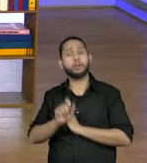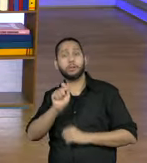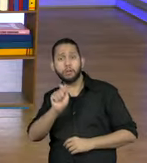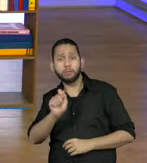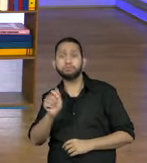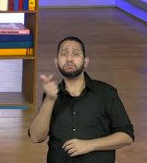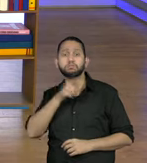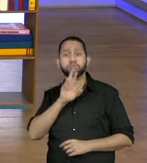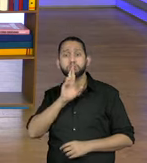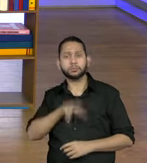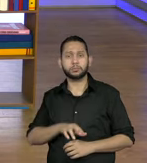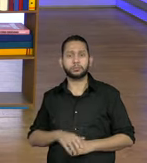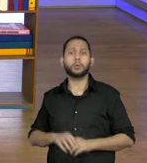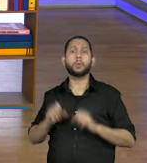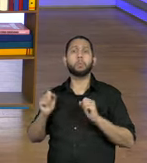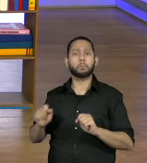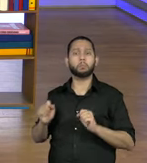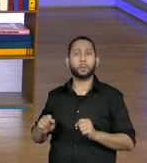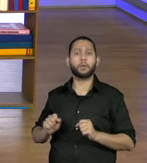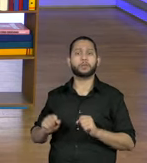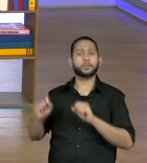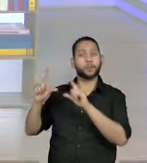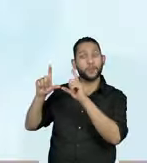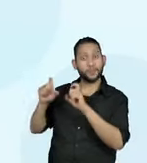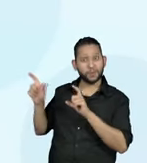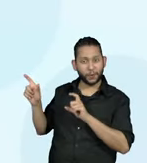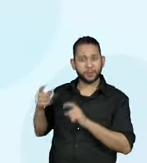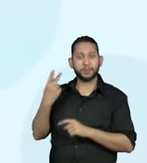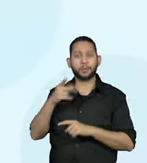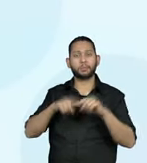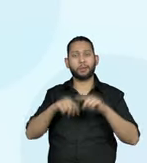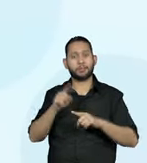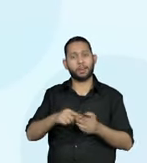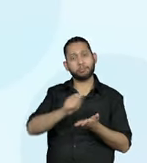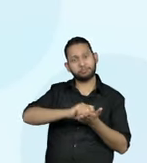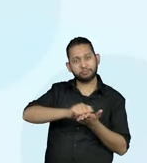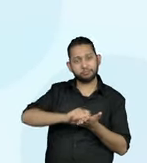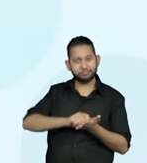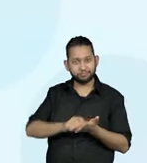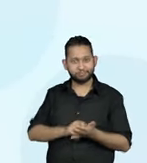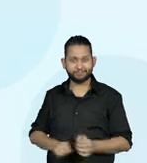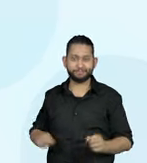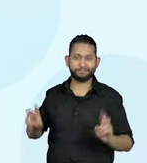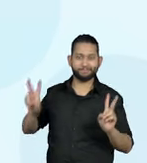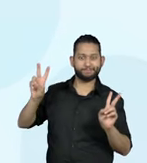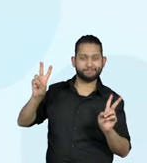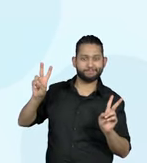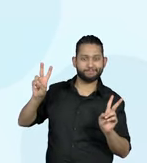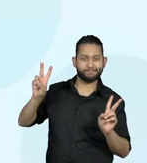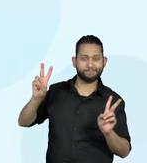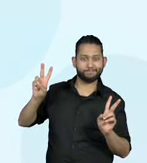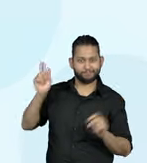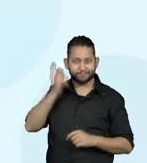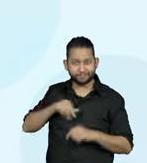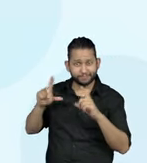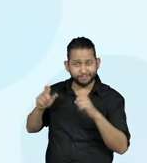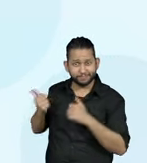respondida. Aproveita para dar aquele print e colocar no seu material ou no seu caderno posteriormente,